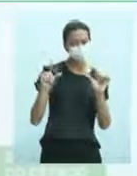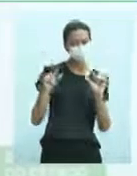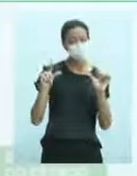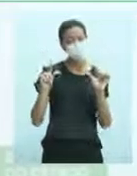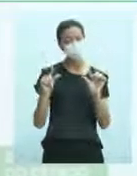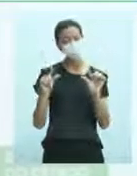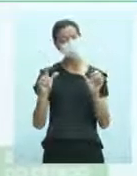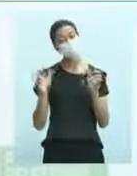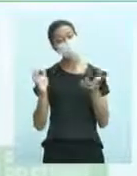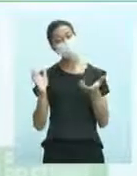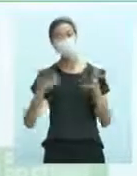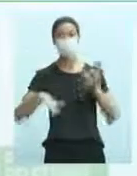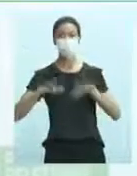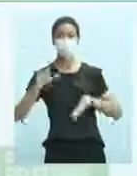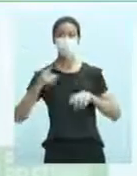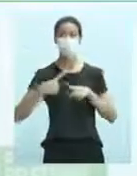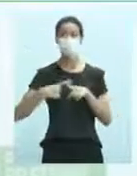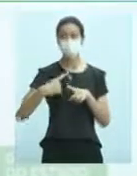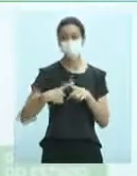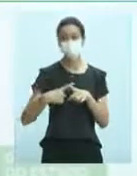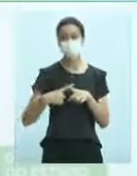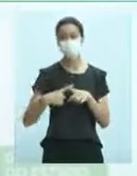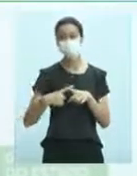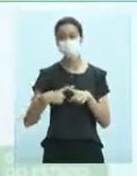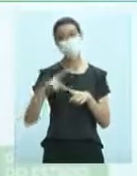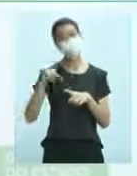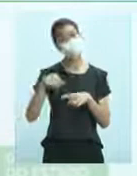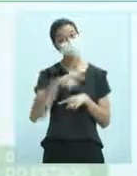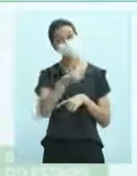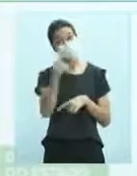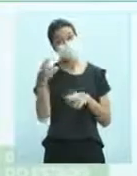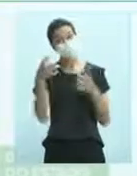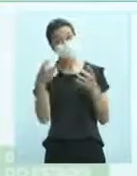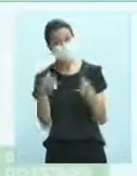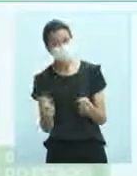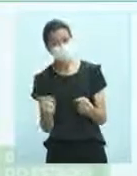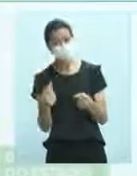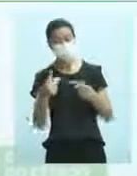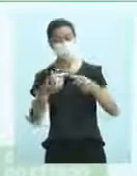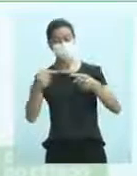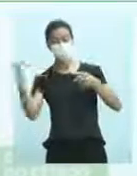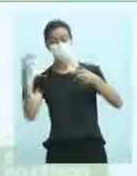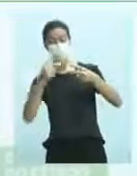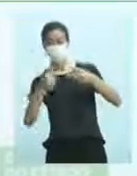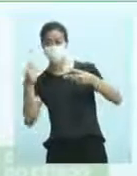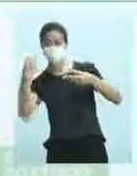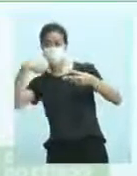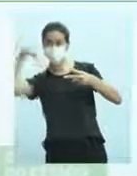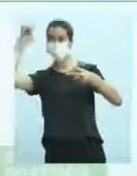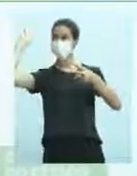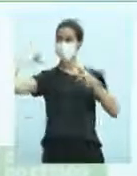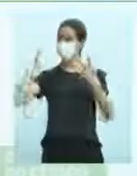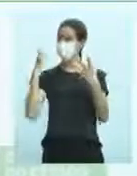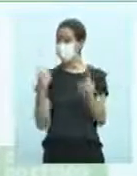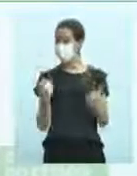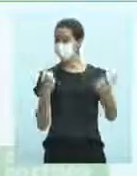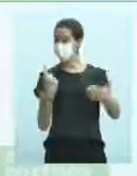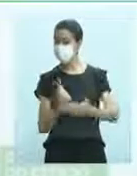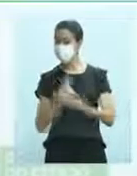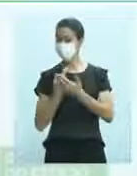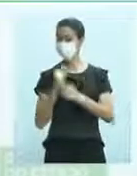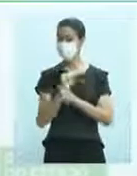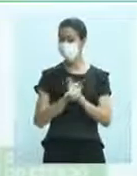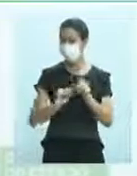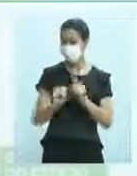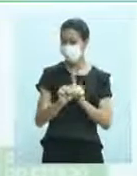pode ser devido a colheita de um isolamento social de 15 dias atrás é mas mesmo assim